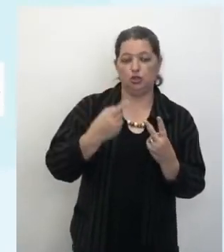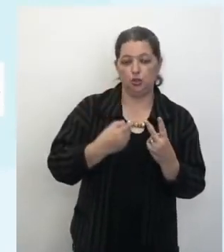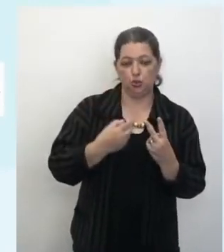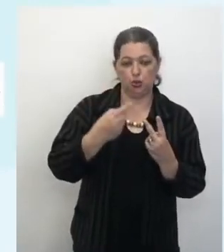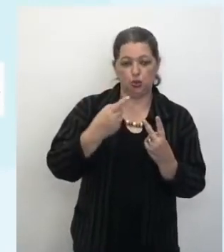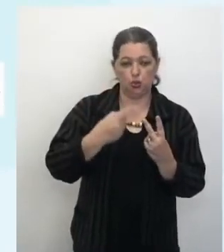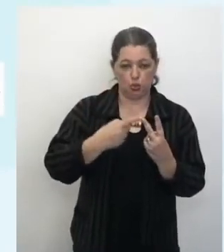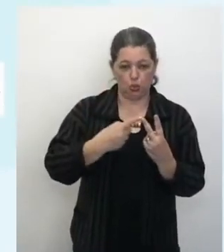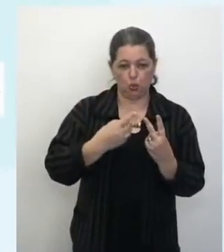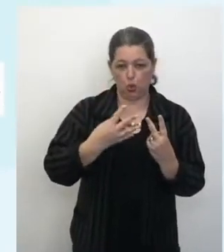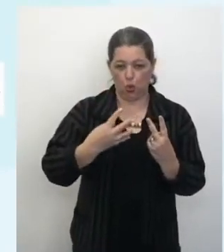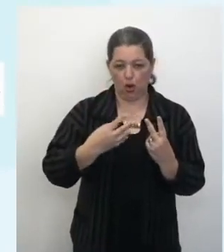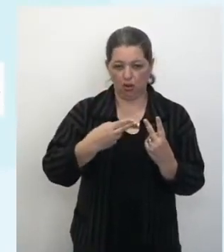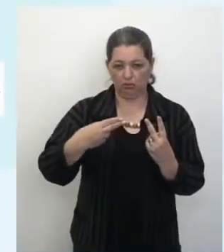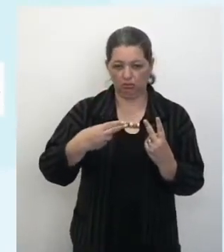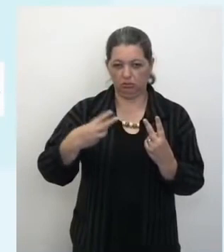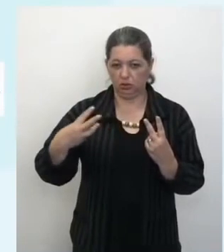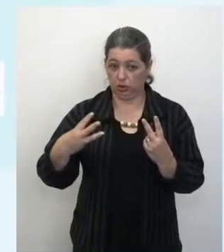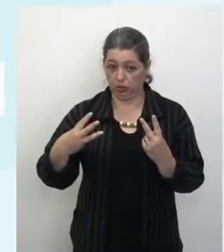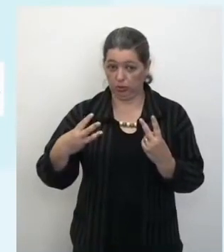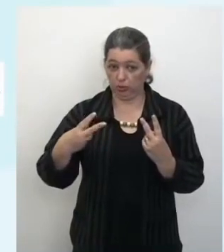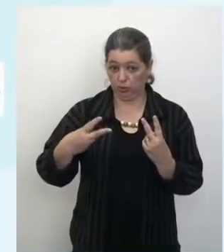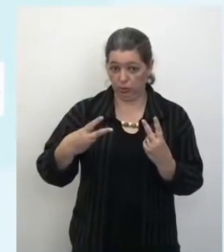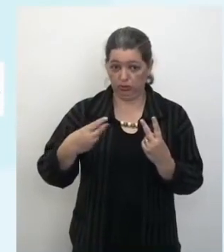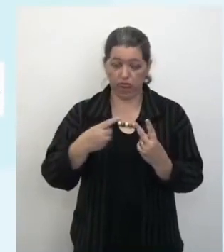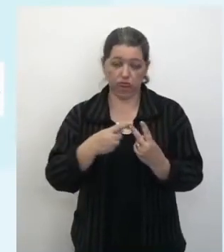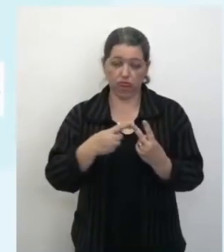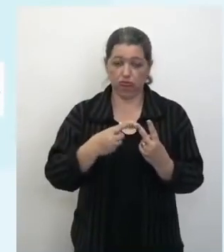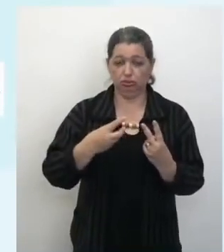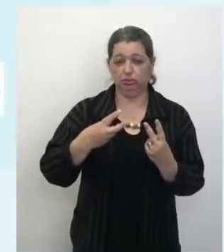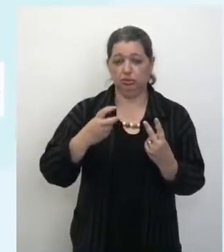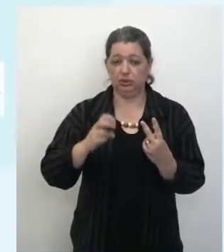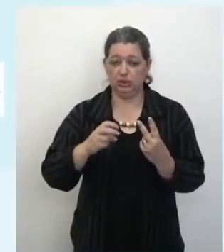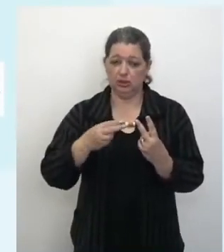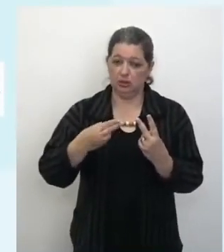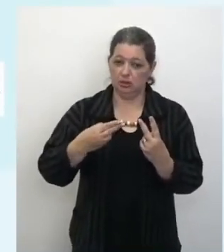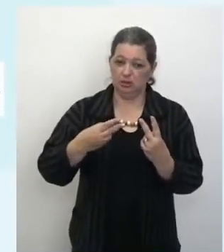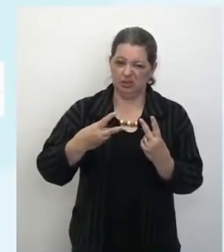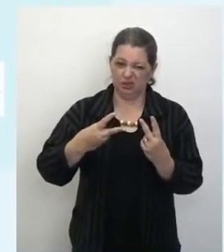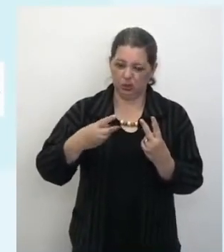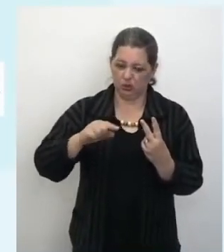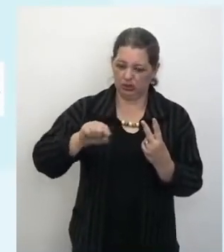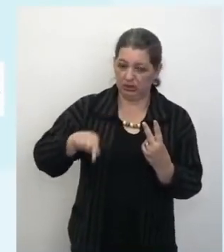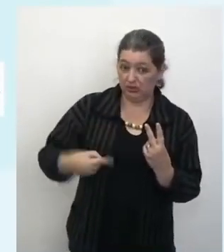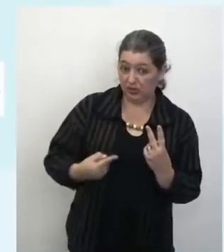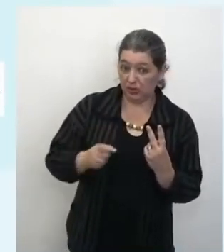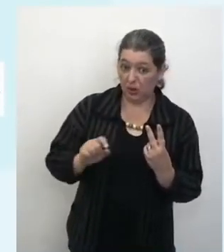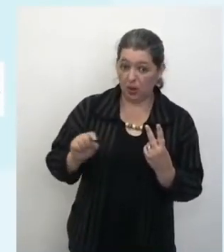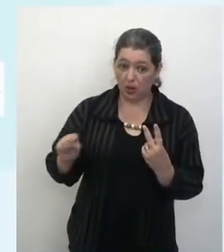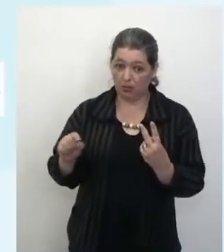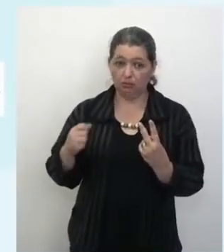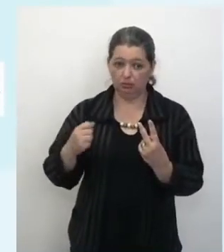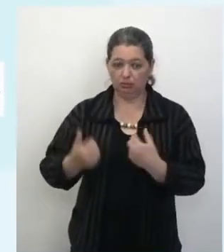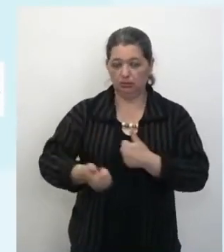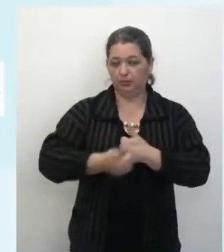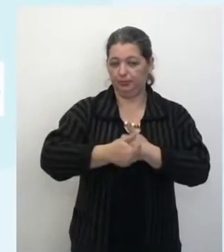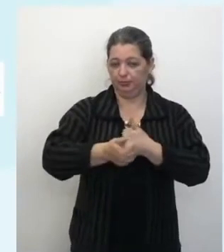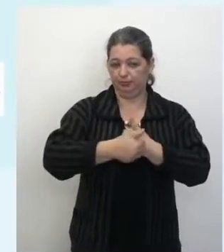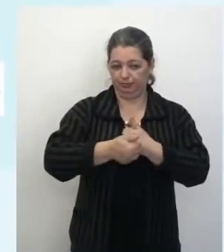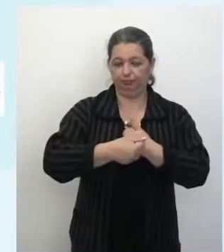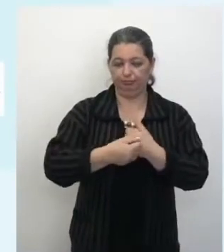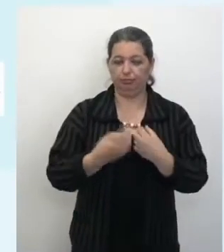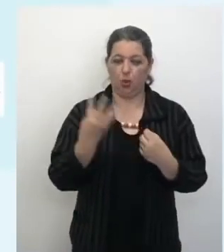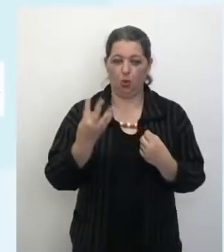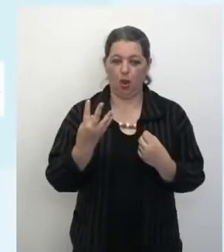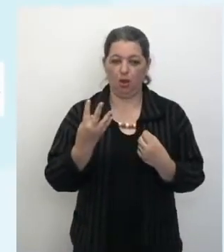9, a gente sabe que vale 3. Então, raiz de 5 vai ser entre 2 e 3. Como o 5 está mais próximo do 4, esse 2,